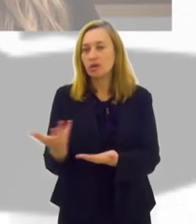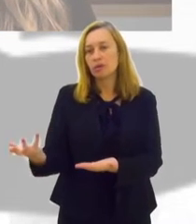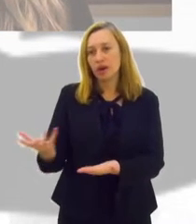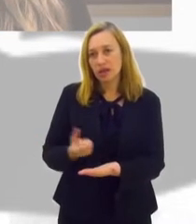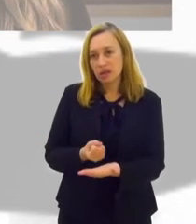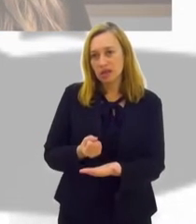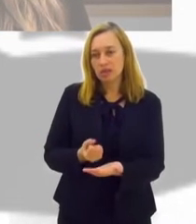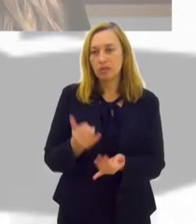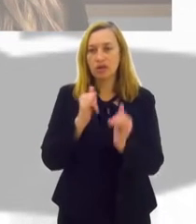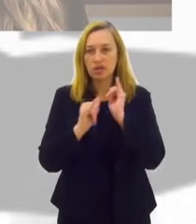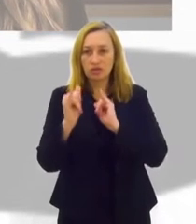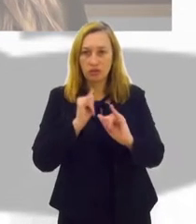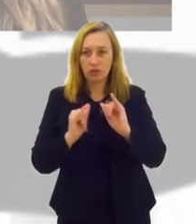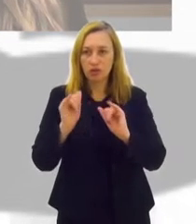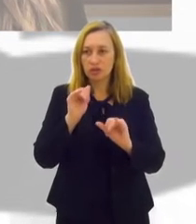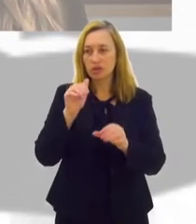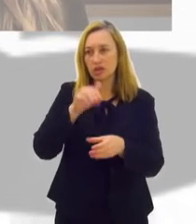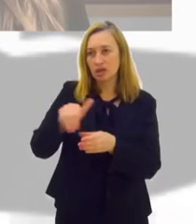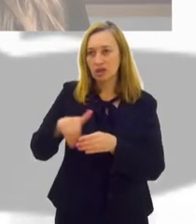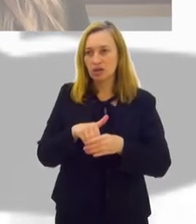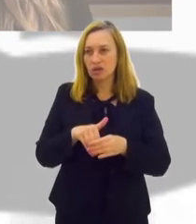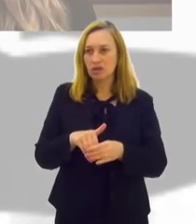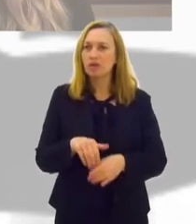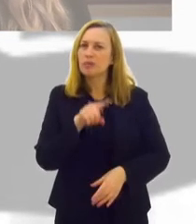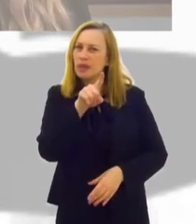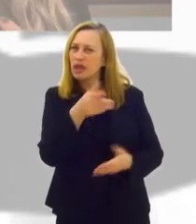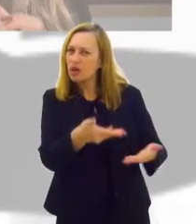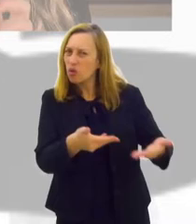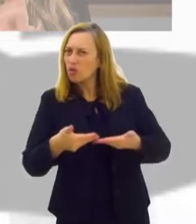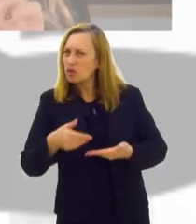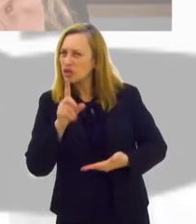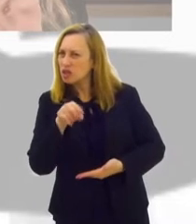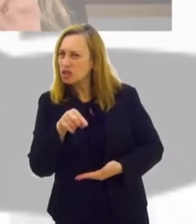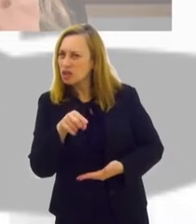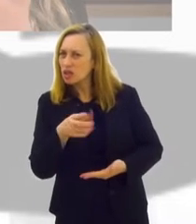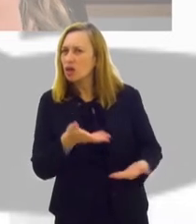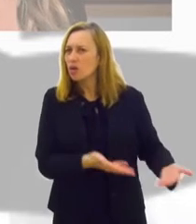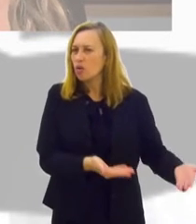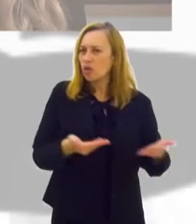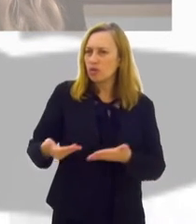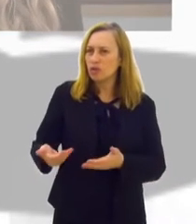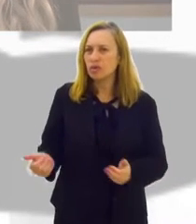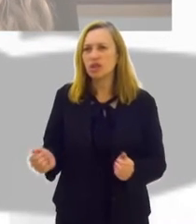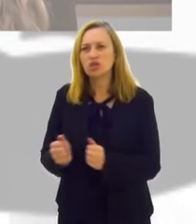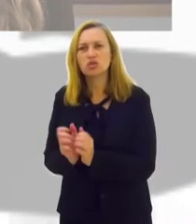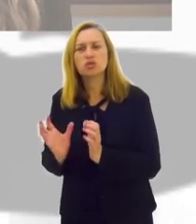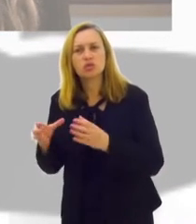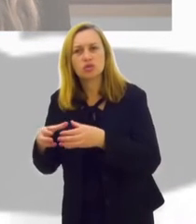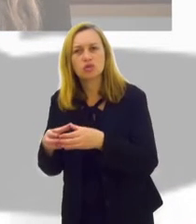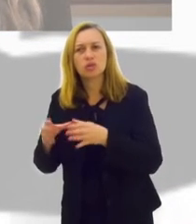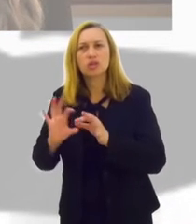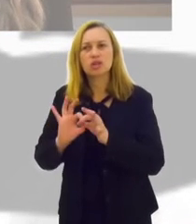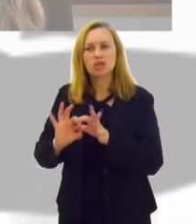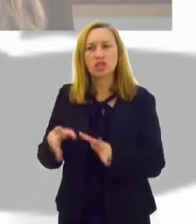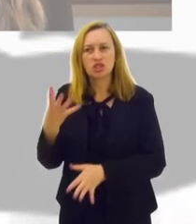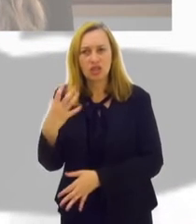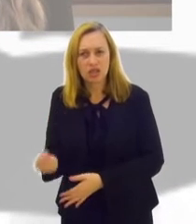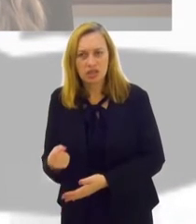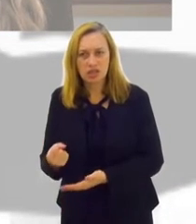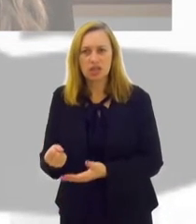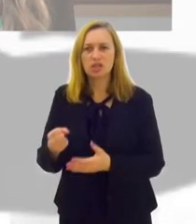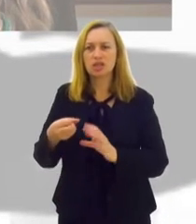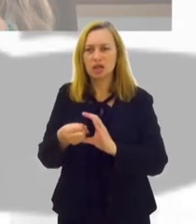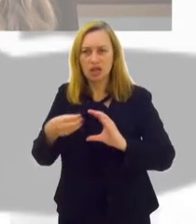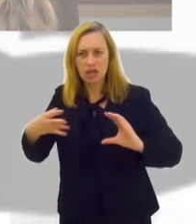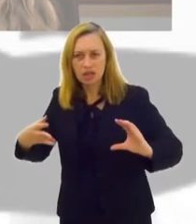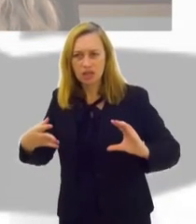cadastrar para receber essa propaganda eleitoral. Através daquele convite, né? Convite para participar do meu grupo, desde que aceito.